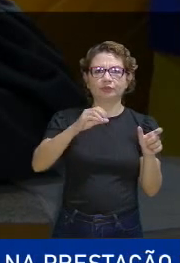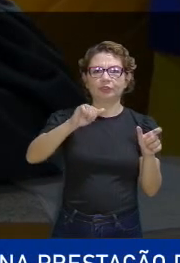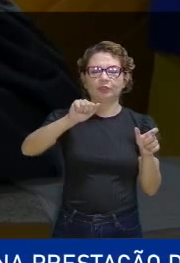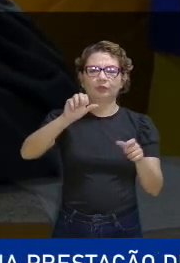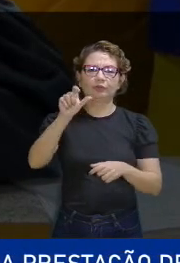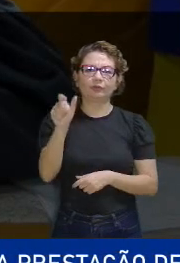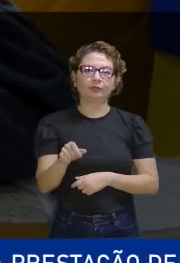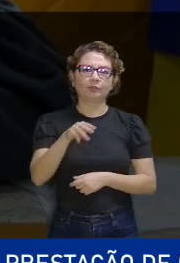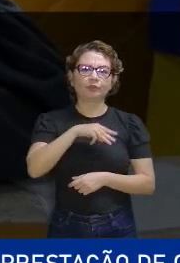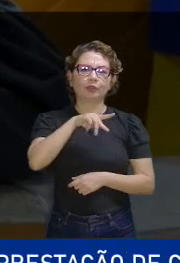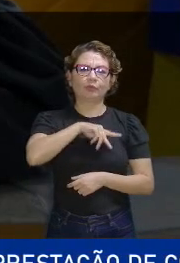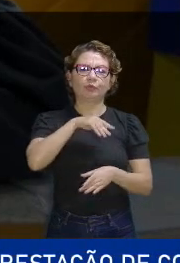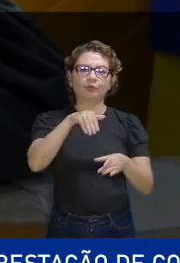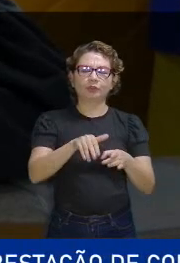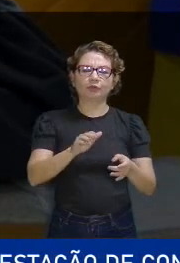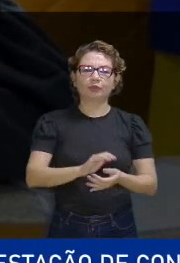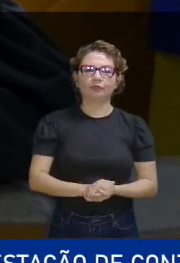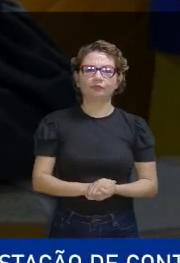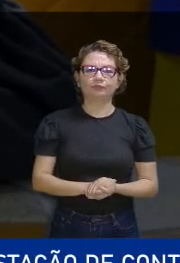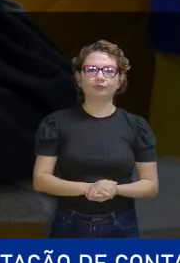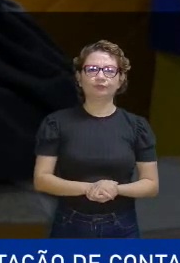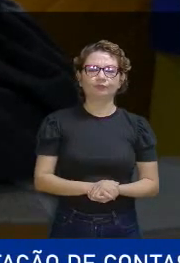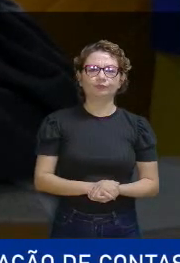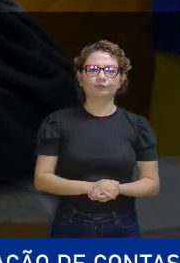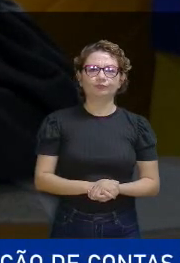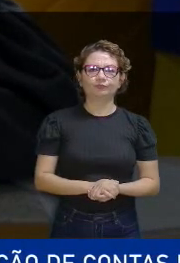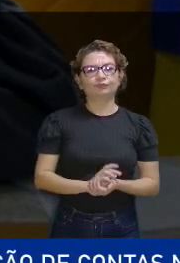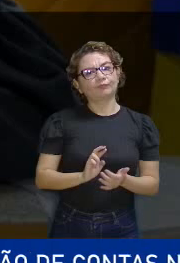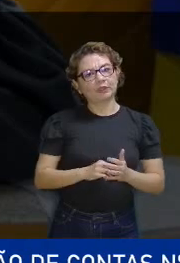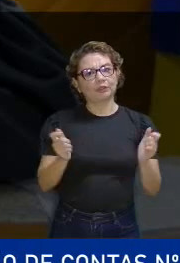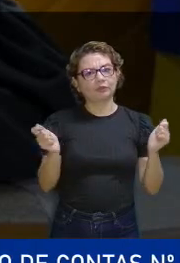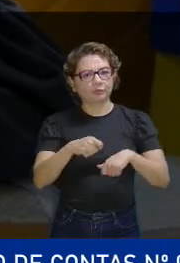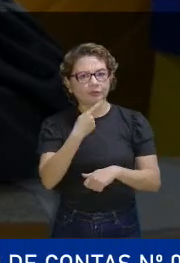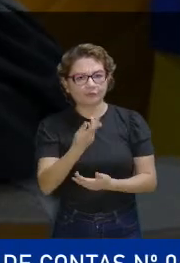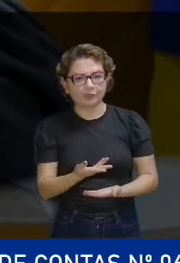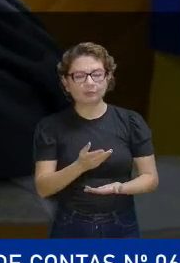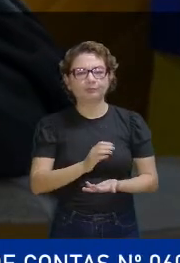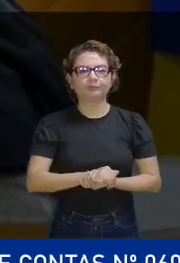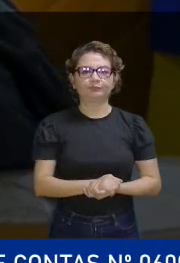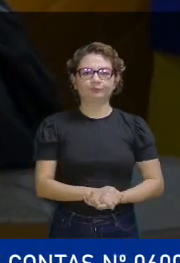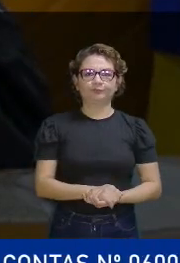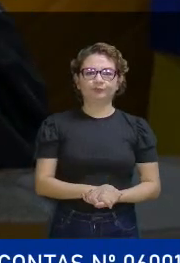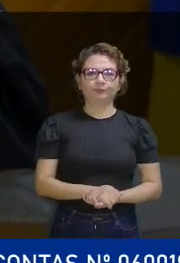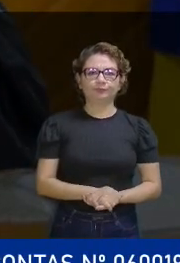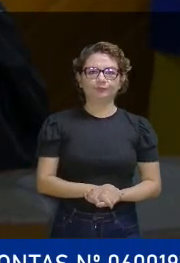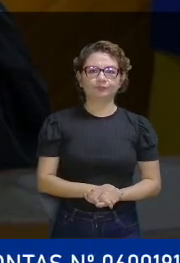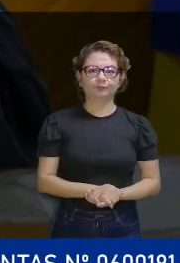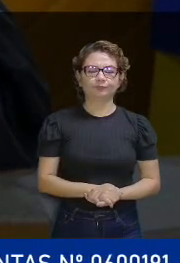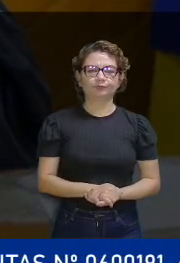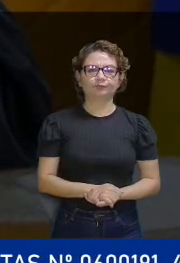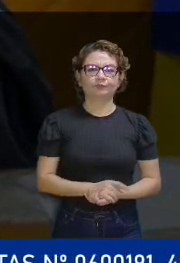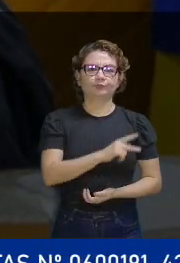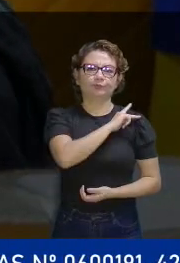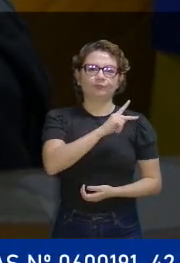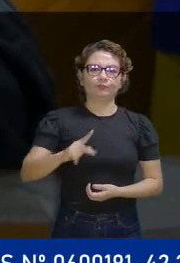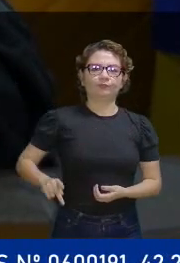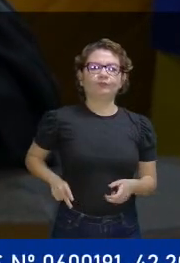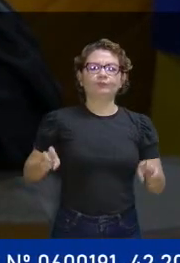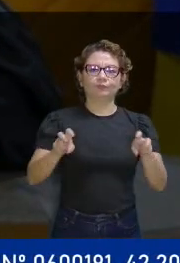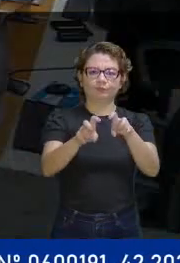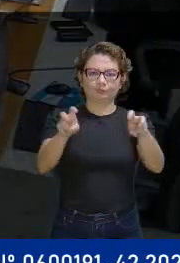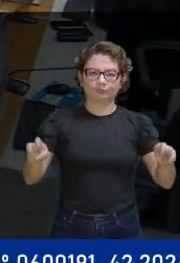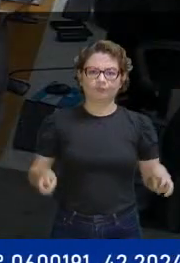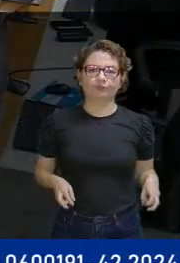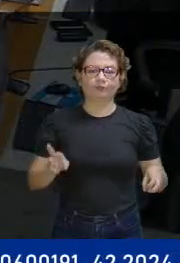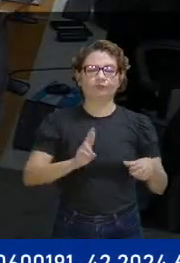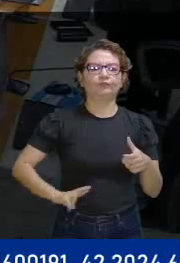Silva, recorrido do Ministério Público Eleitoral. O Lúcio relator com a palavra. Senhor presidente, eminente